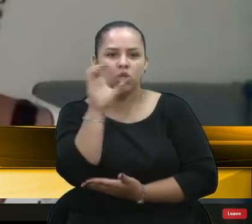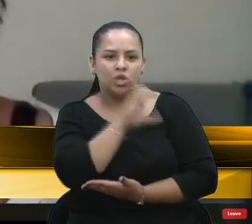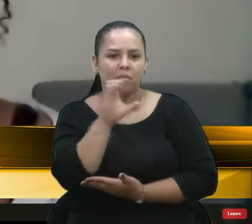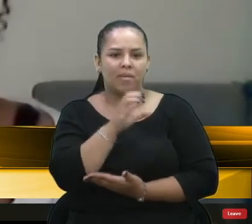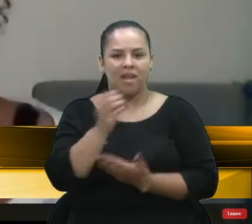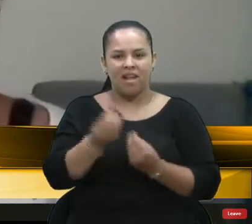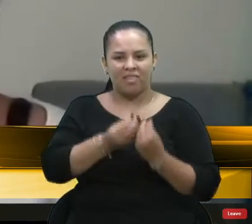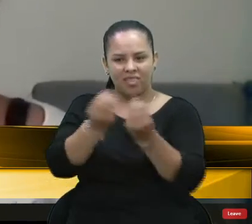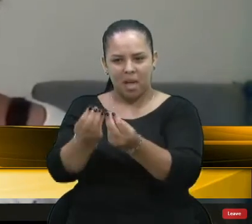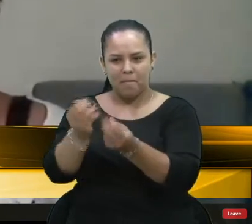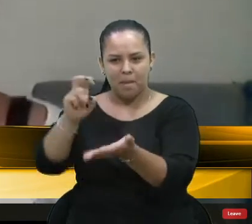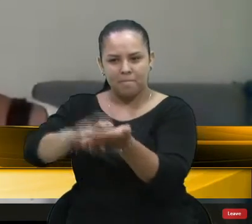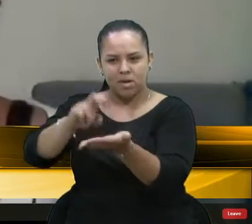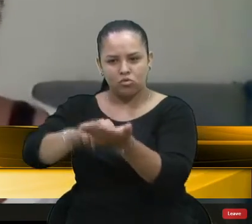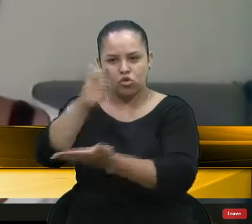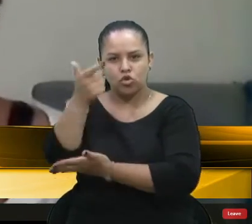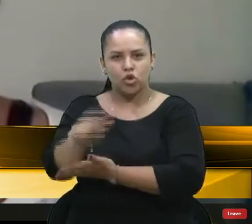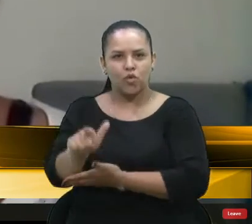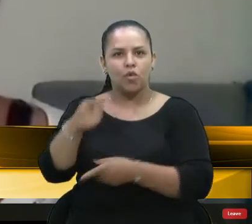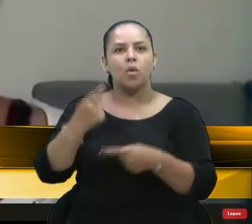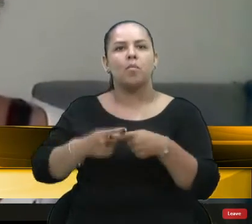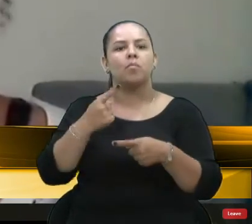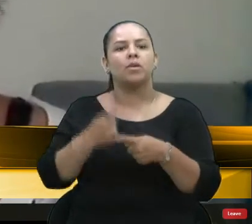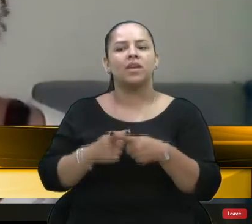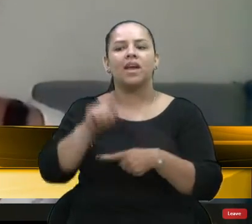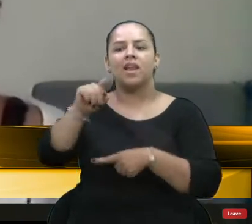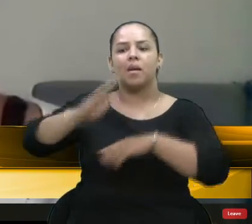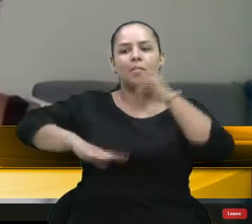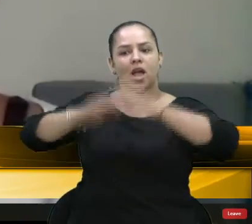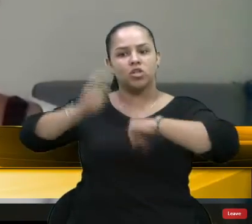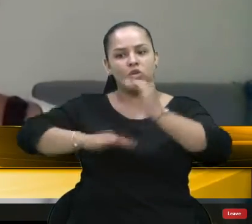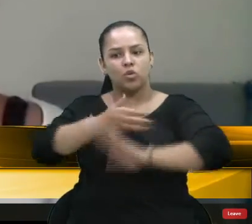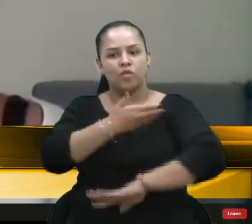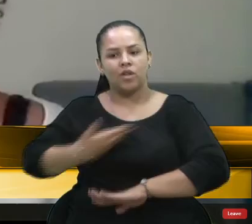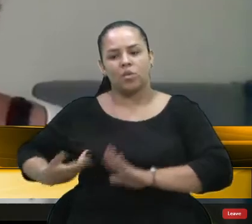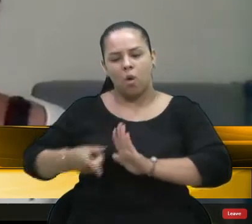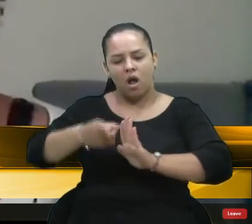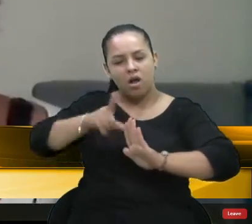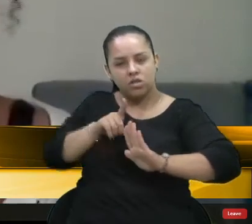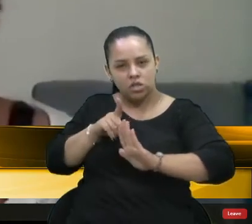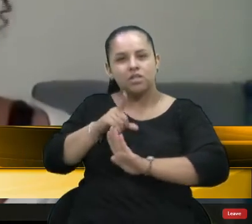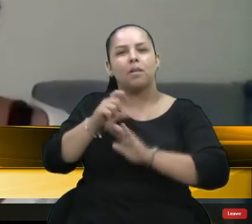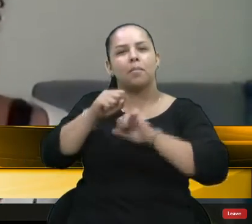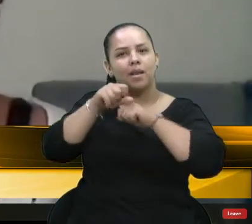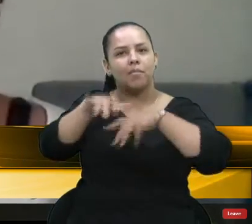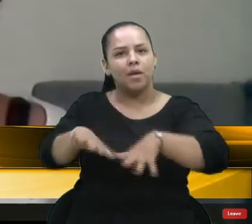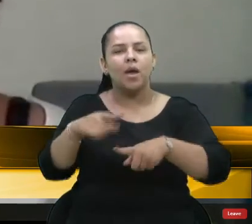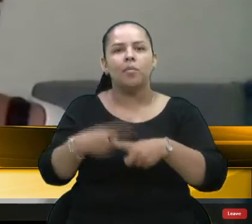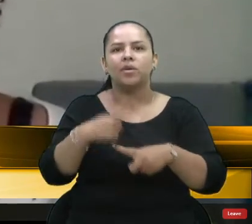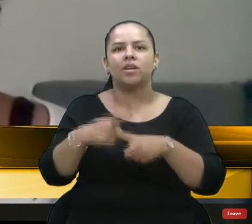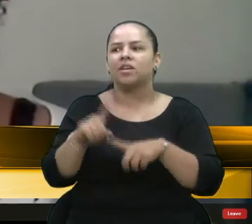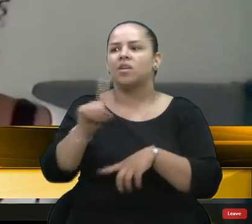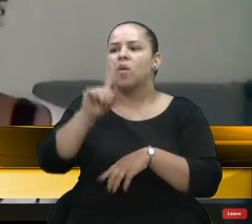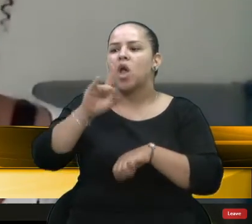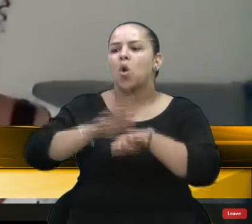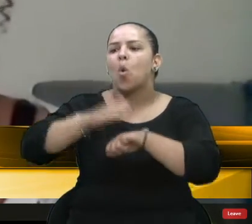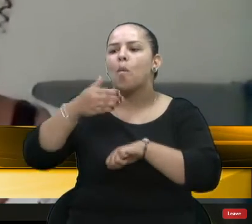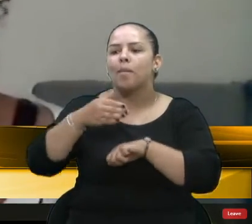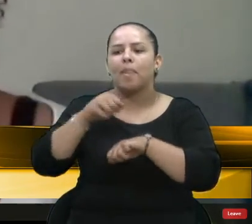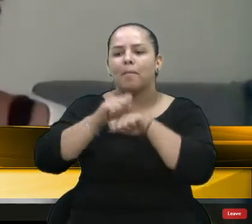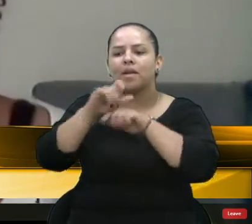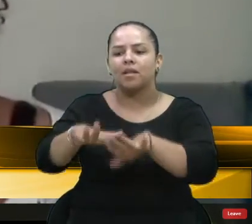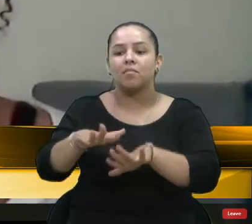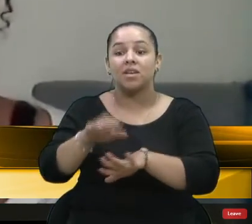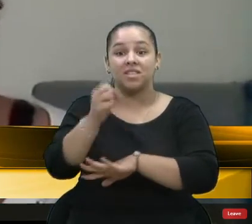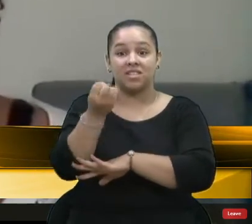banco mais uma vez. Porque essa é a prática do governo desde antes da pandemia. Porque não adianta botar a culpa na pandemia, essa situação está